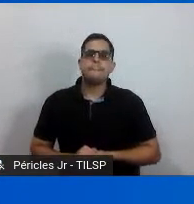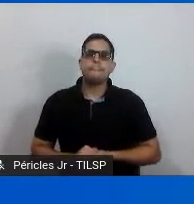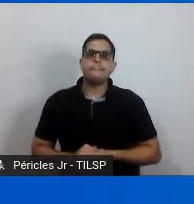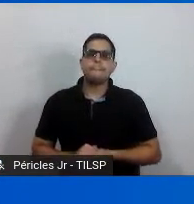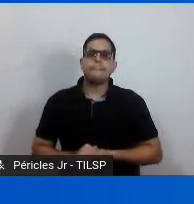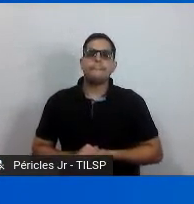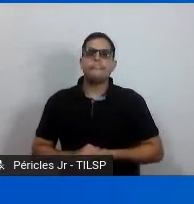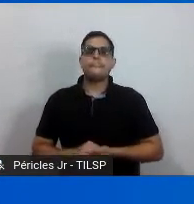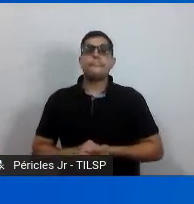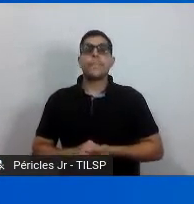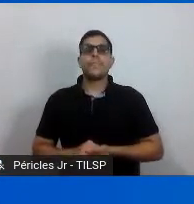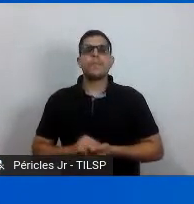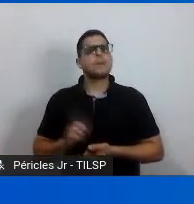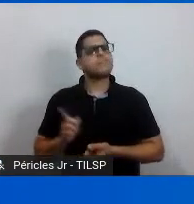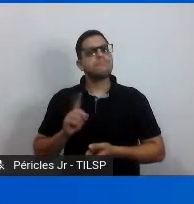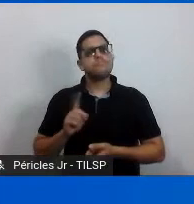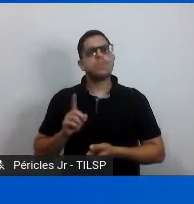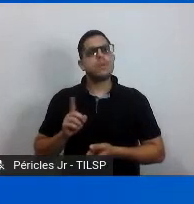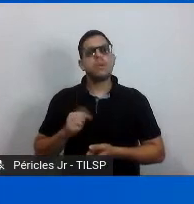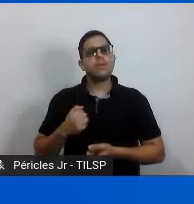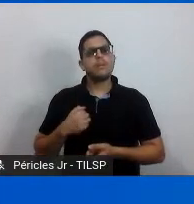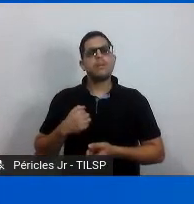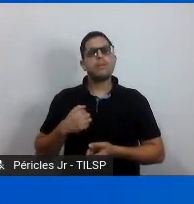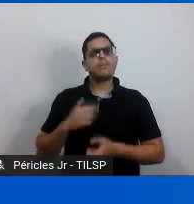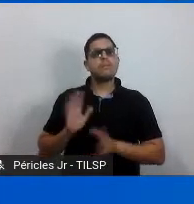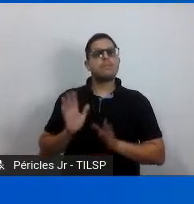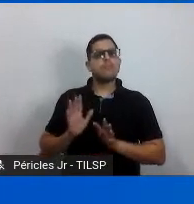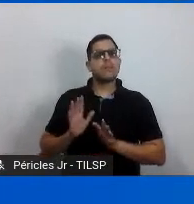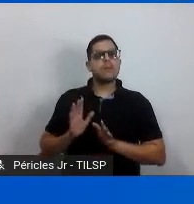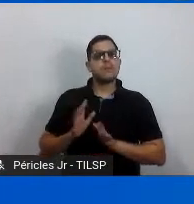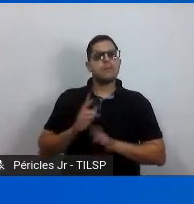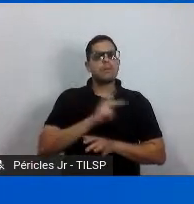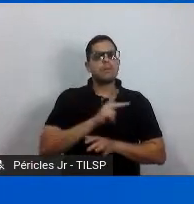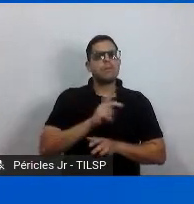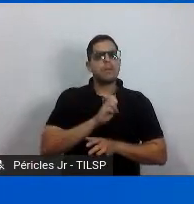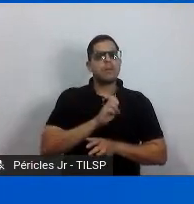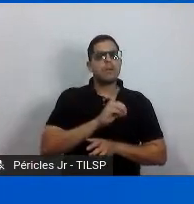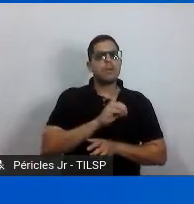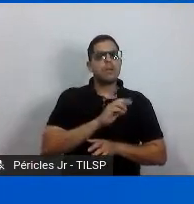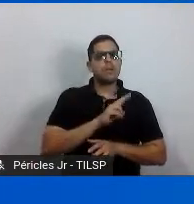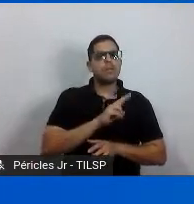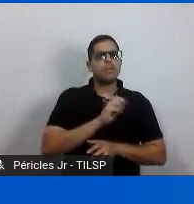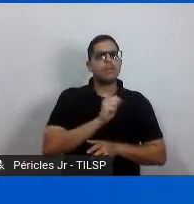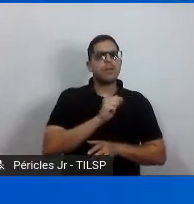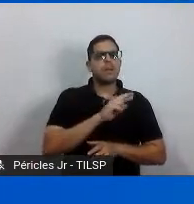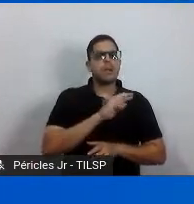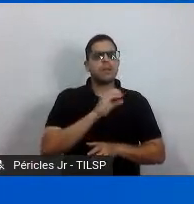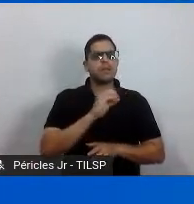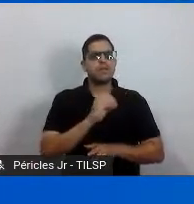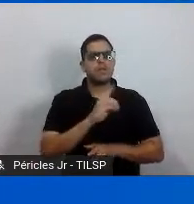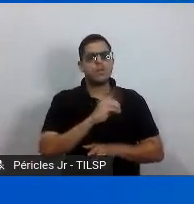não esse é do Eduardo Taís eu acho que é o meu é Marco Antônio